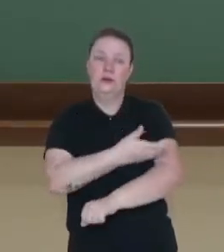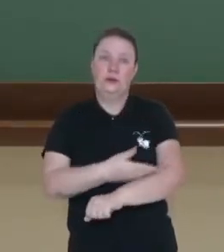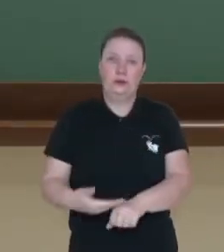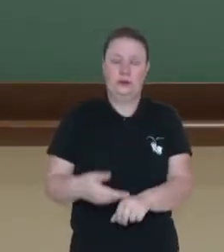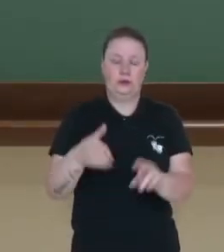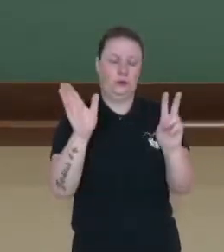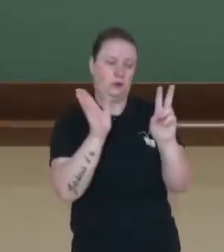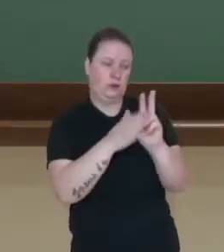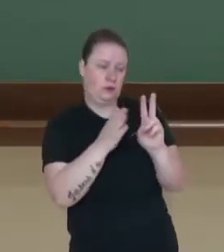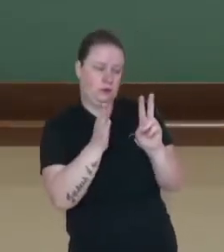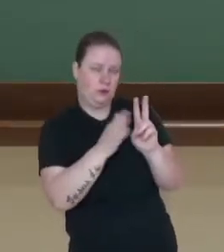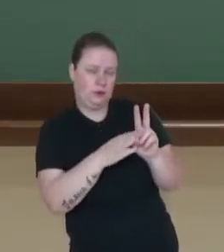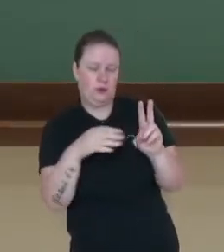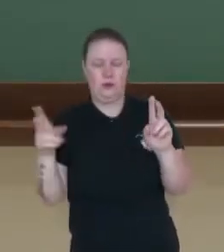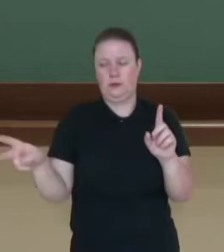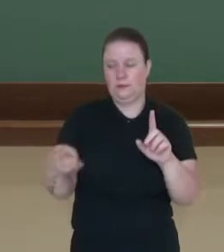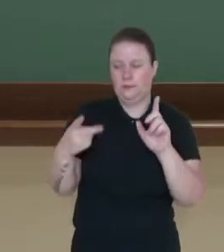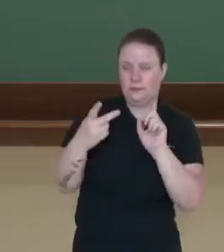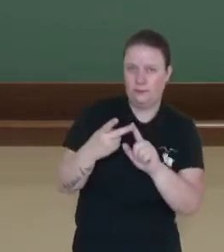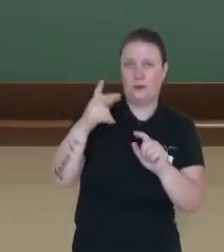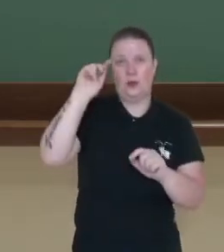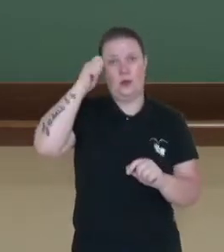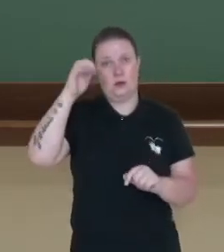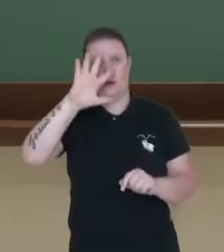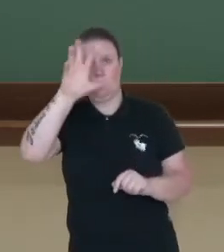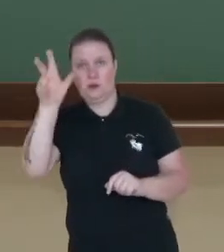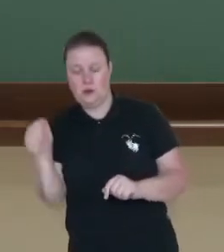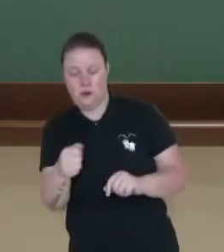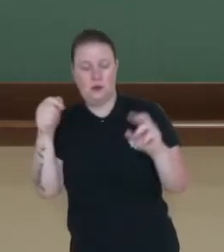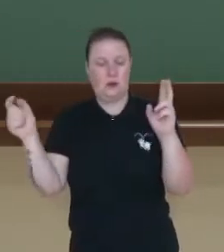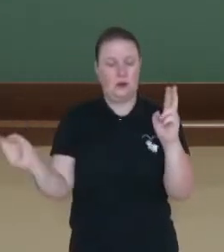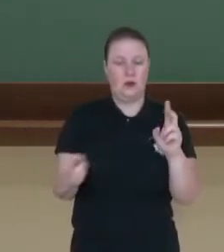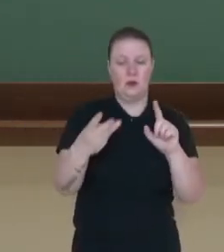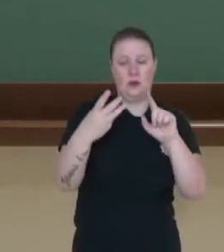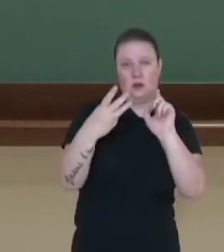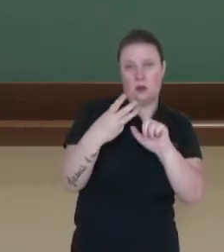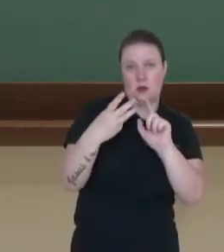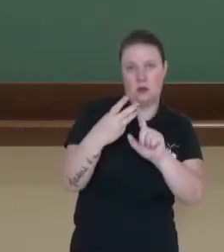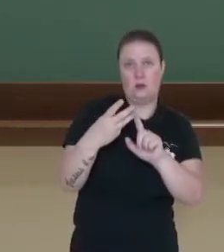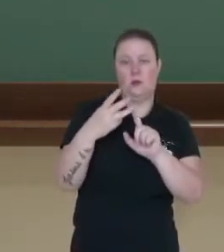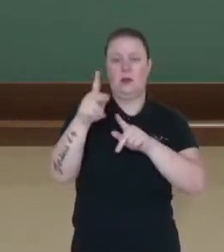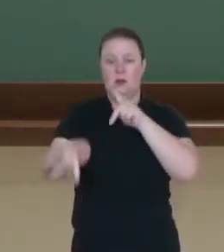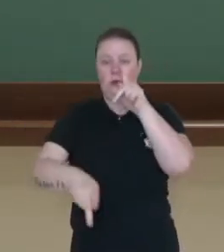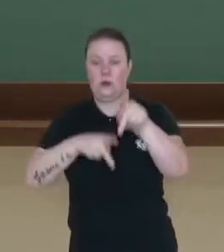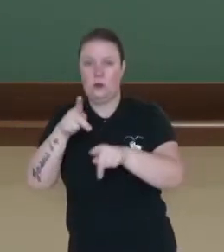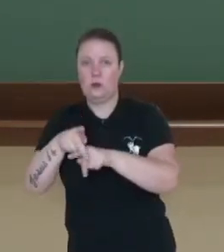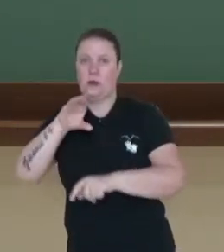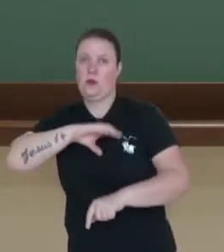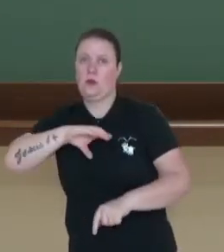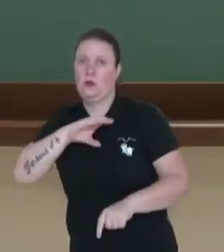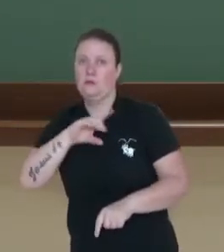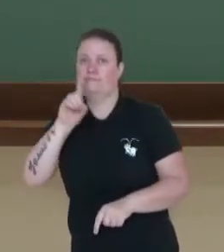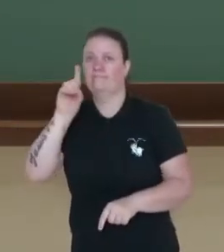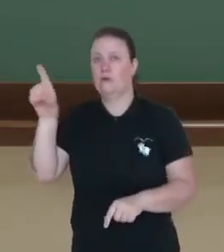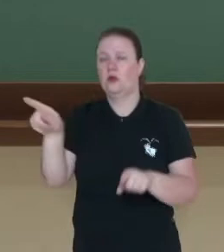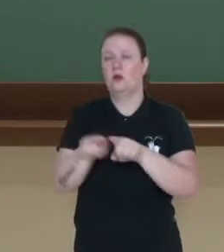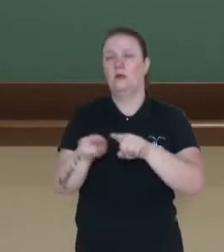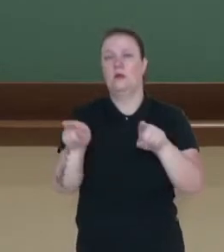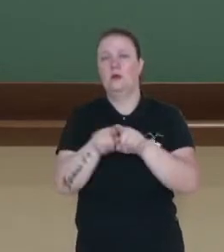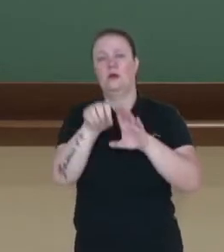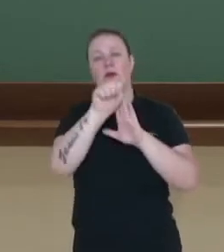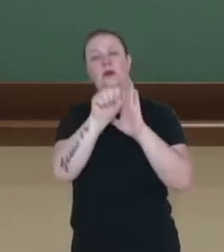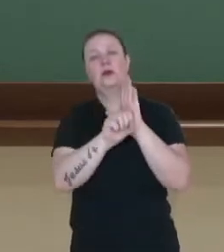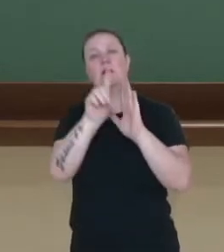africanos, portugueses, que foram incorporados à cultura e, é claro, né, ao longo do século XIX, com